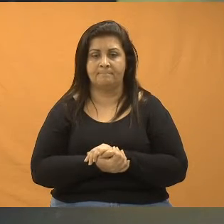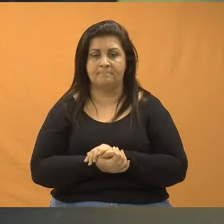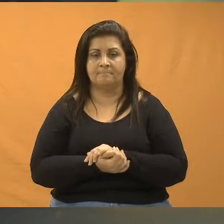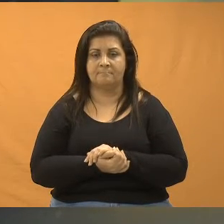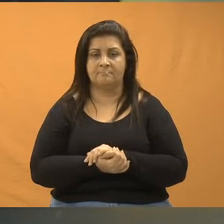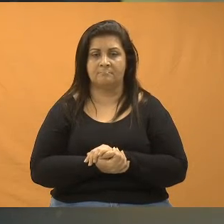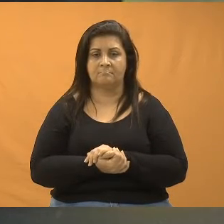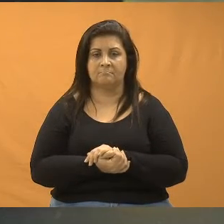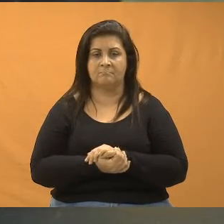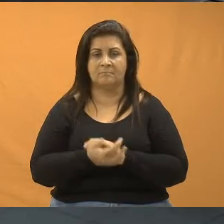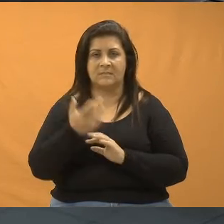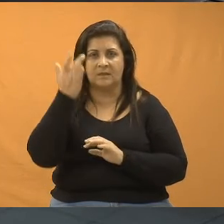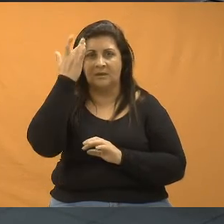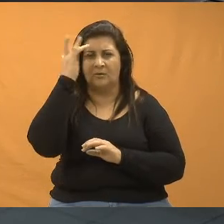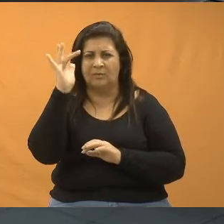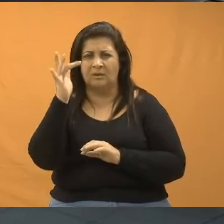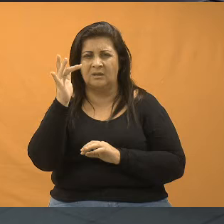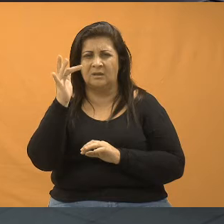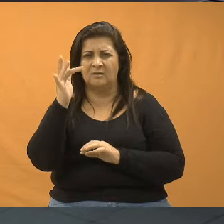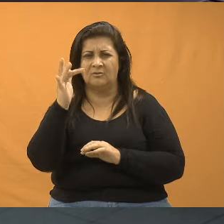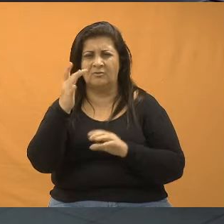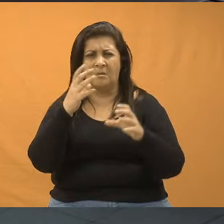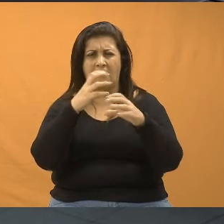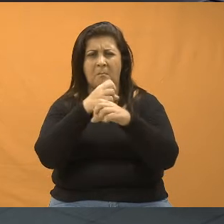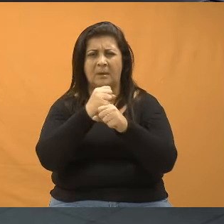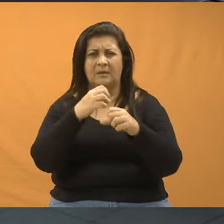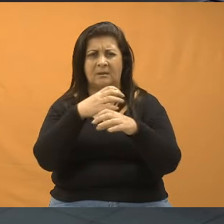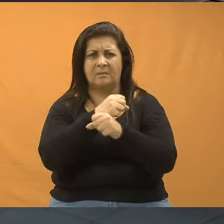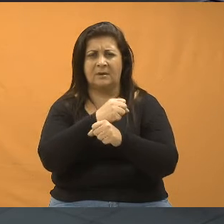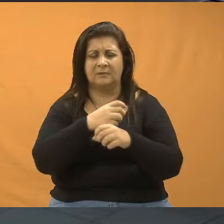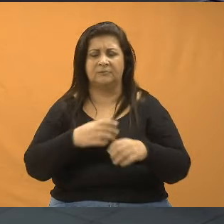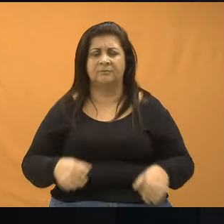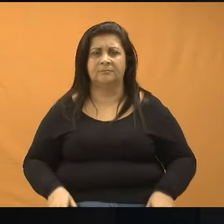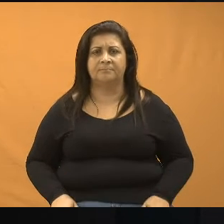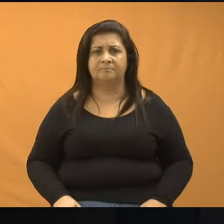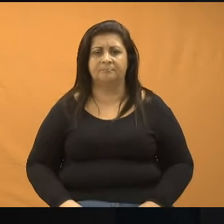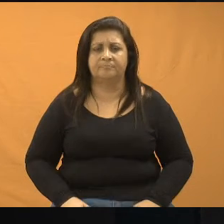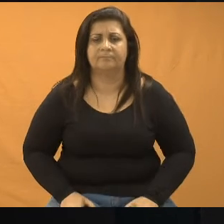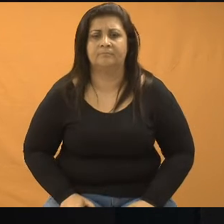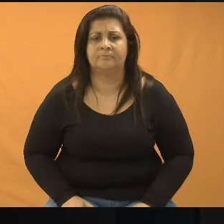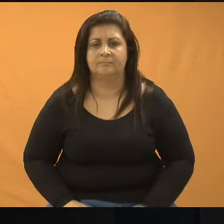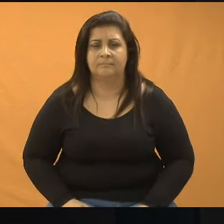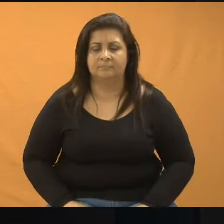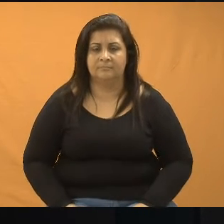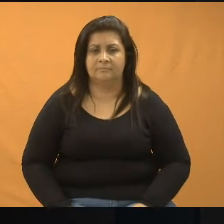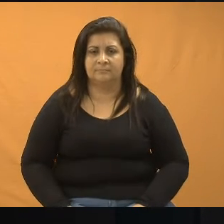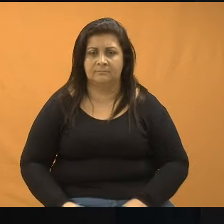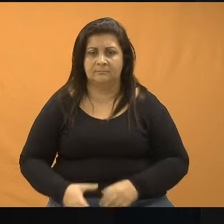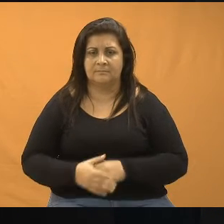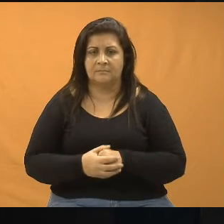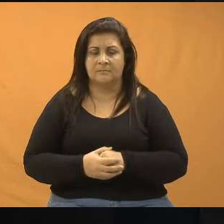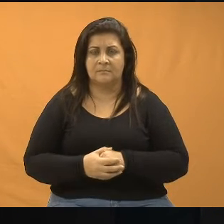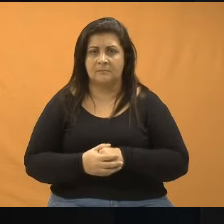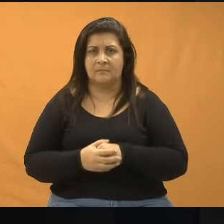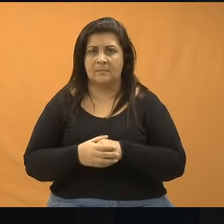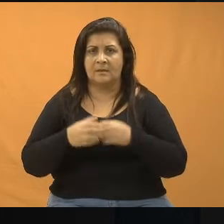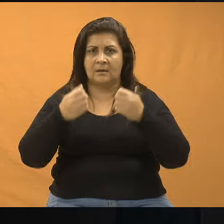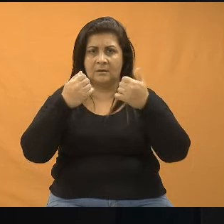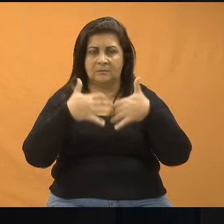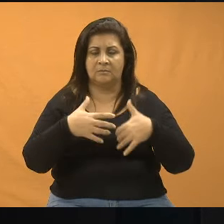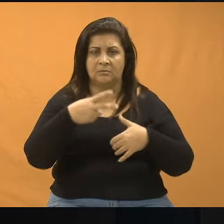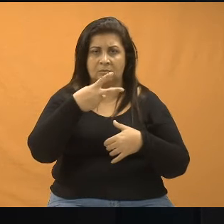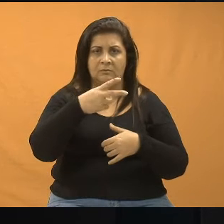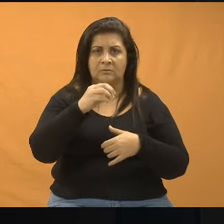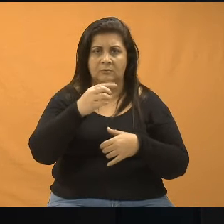não entendi bem a matemática, doutor Rodrigo, por isso que é bacana esclarecer, que o Celso mesmo comentou, que no 2017